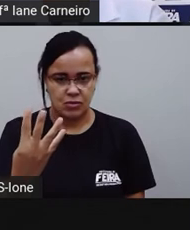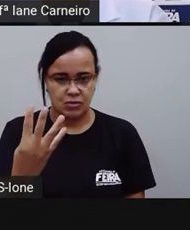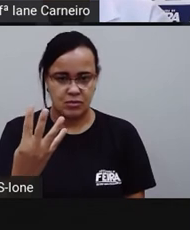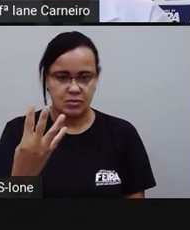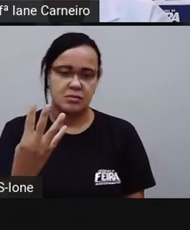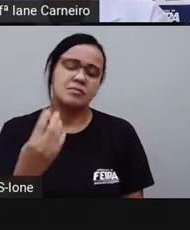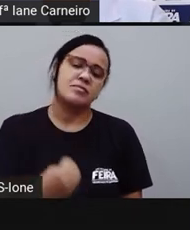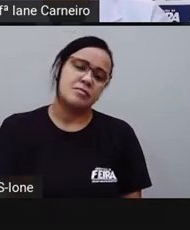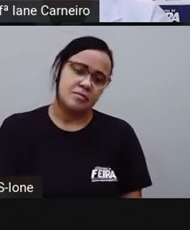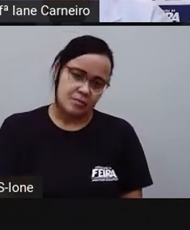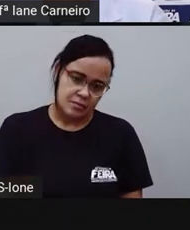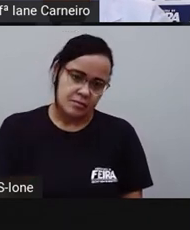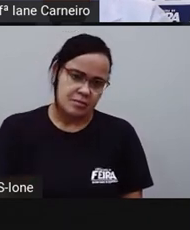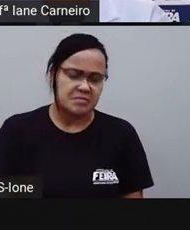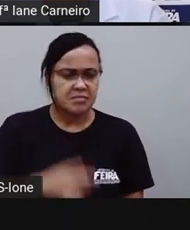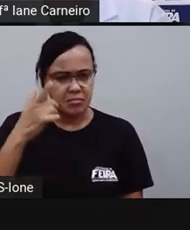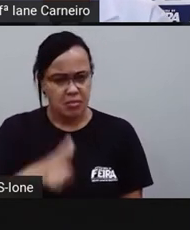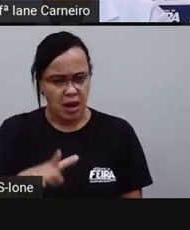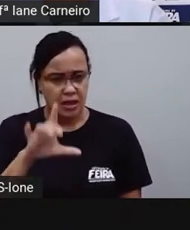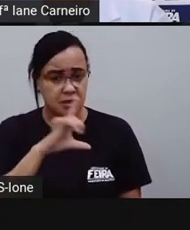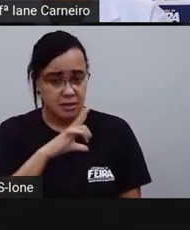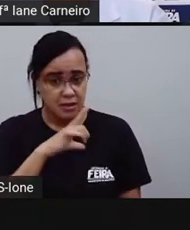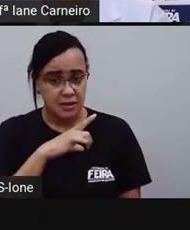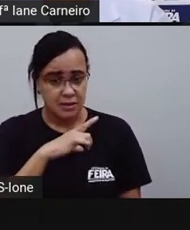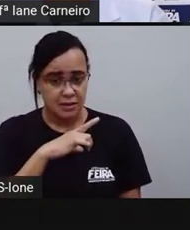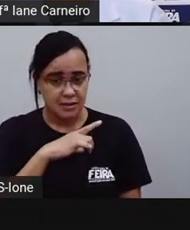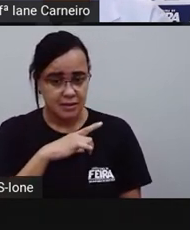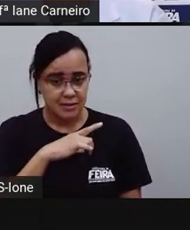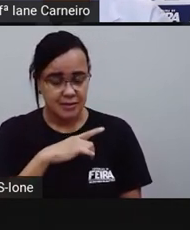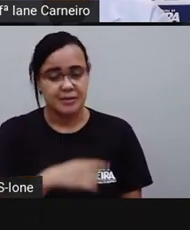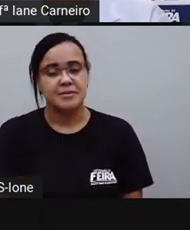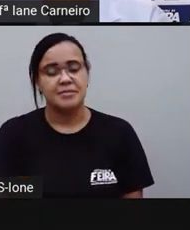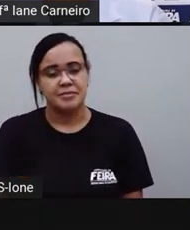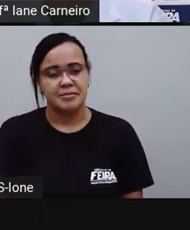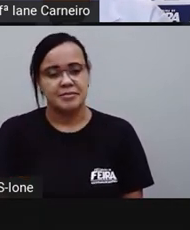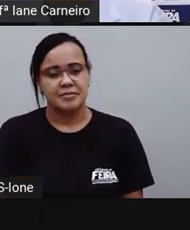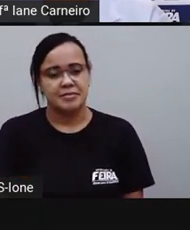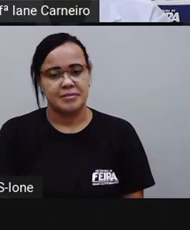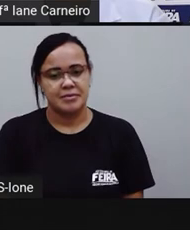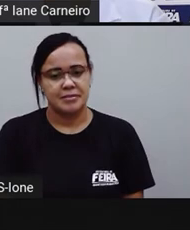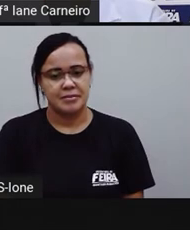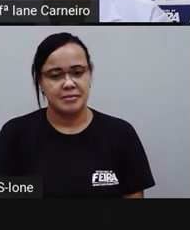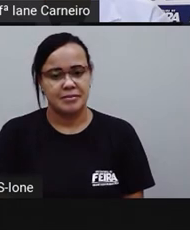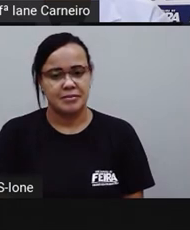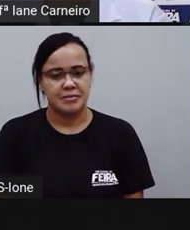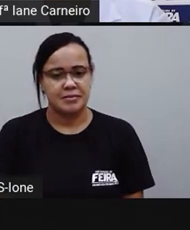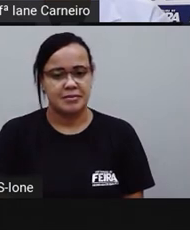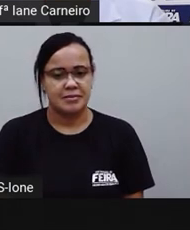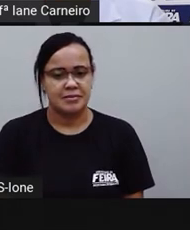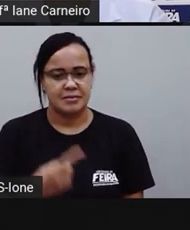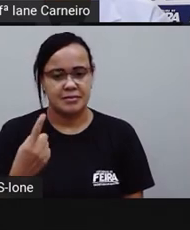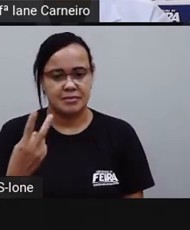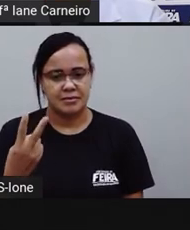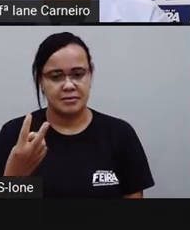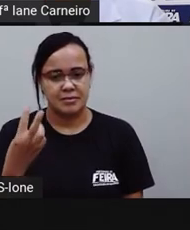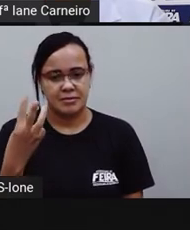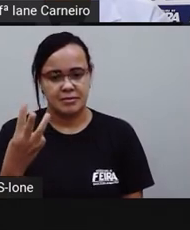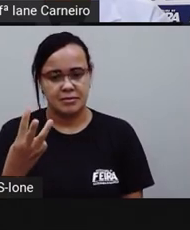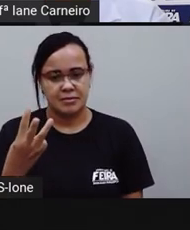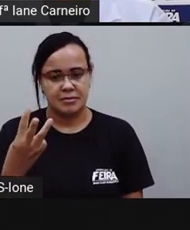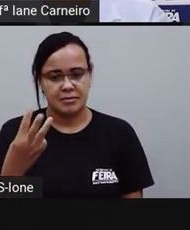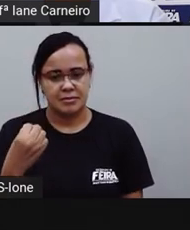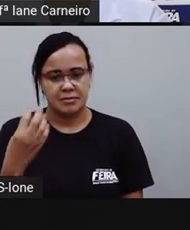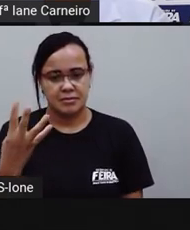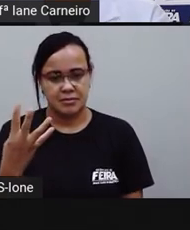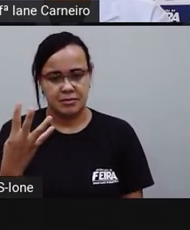quatro. Tem mais algum? Não, né? Então vamos pintar até o numeral quatro. Um, dois, três,